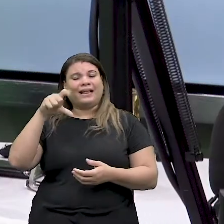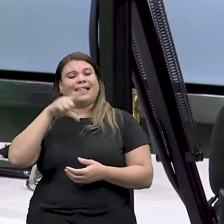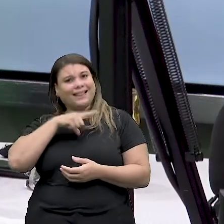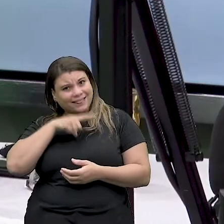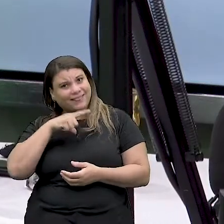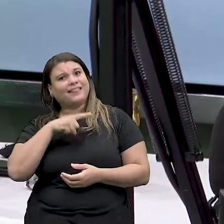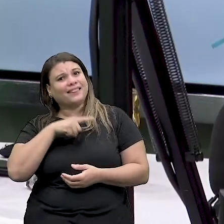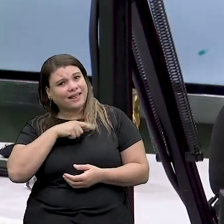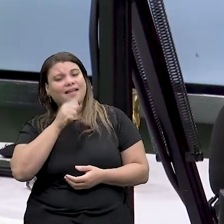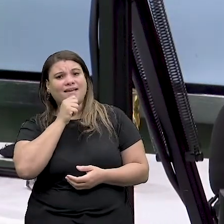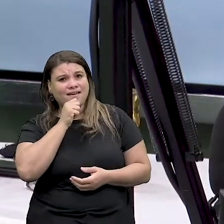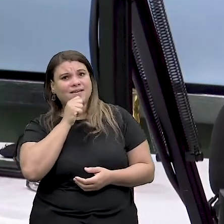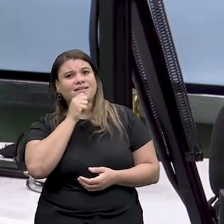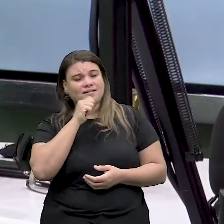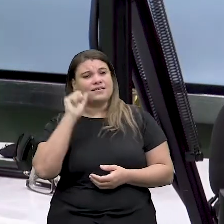né? Samsung,